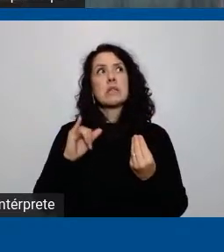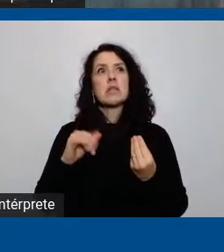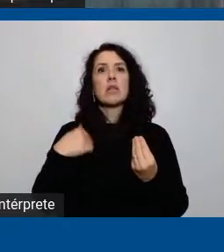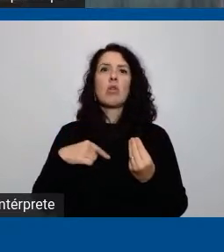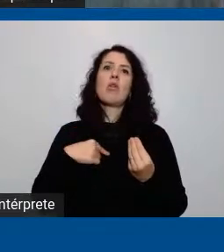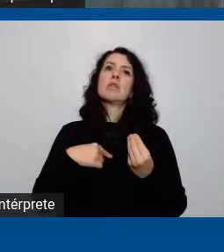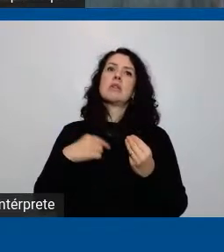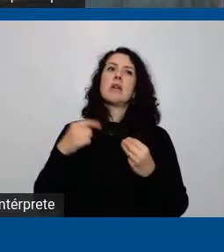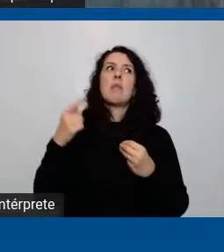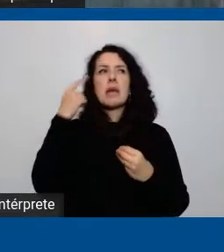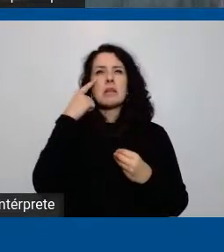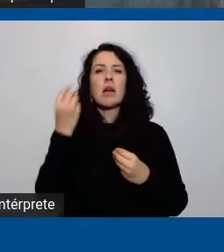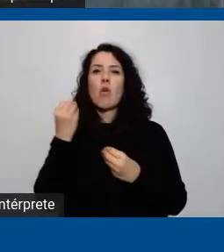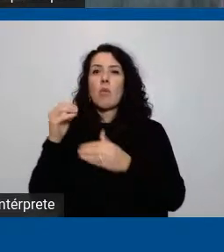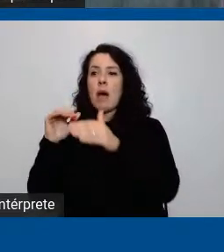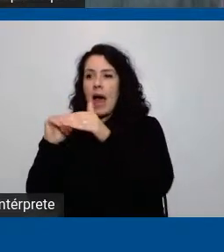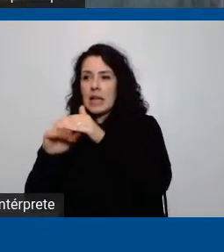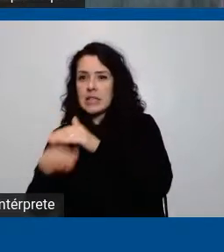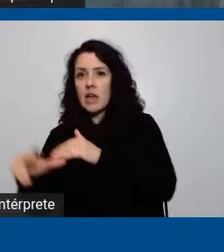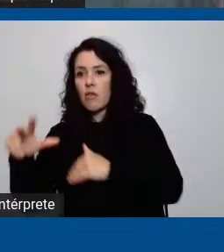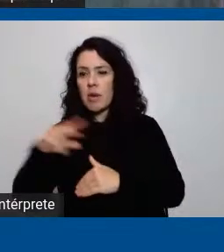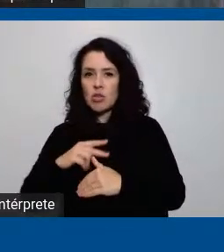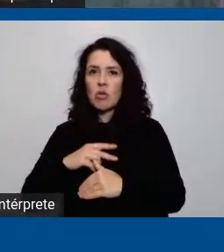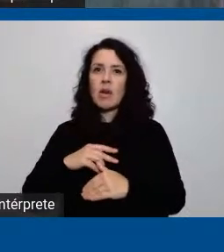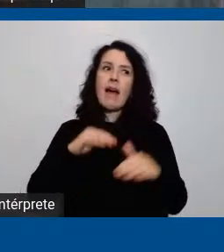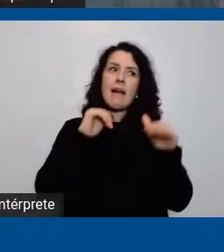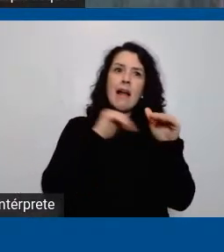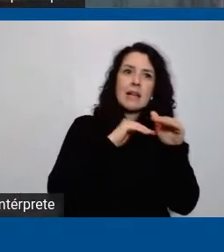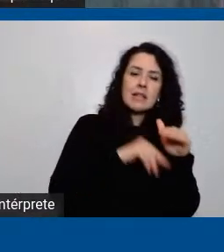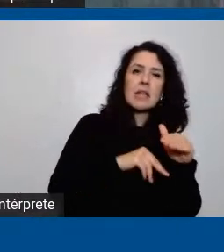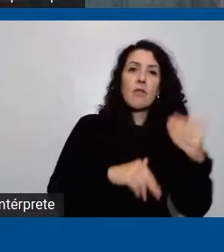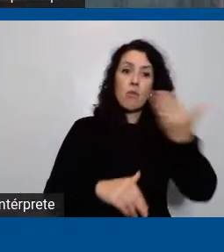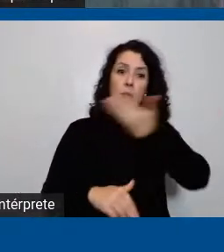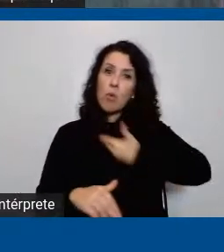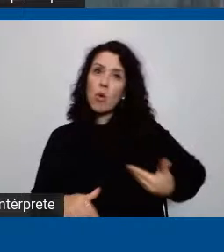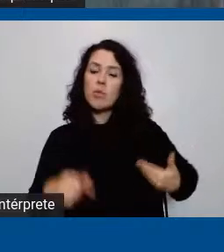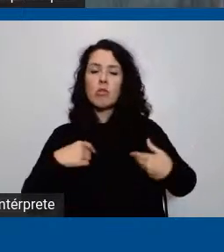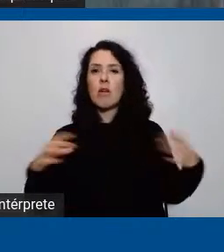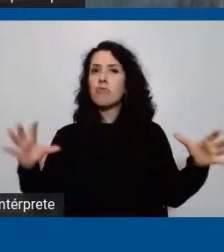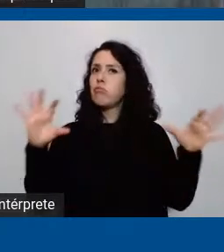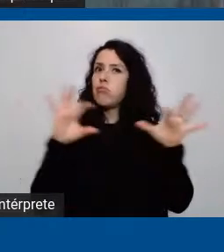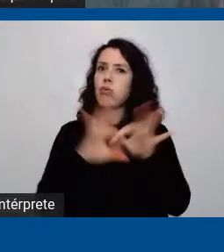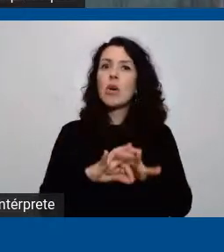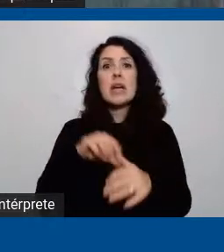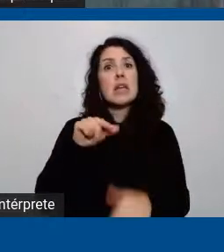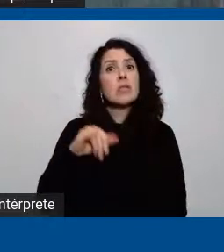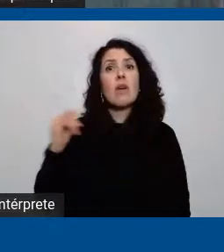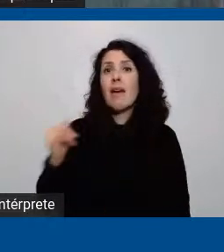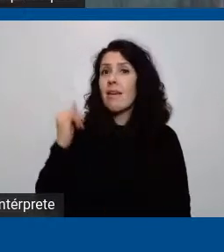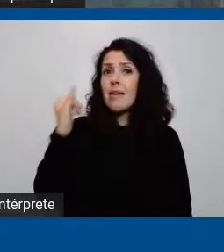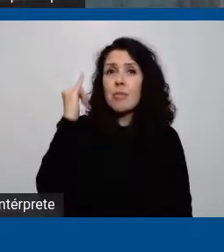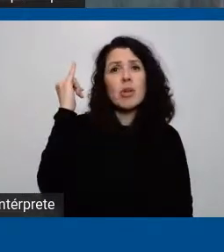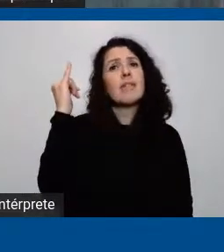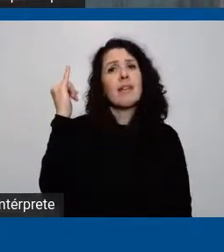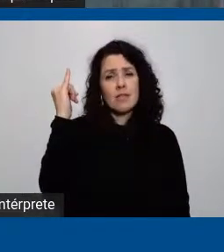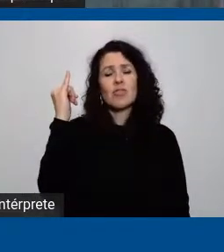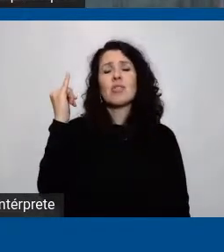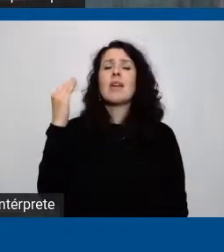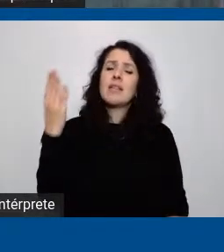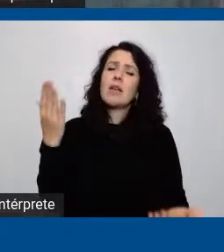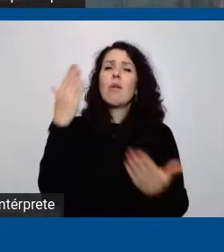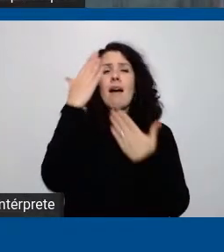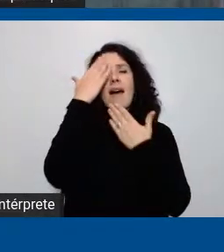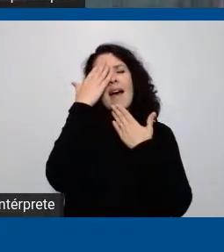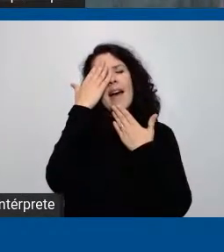reassociações, integrações, enfim, e eu acho que essas iniciativas, e essa particularmente, é muito importante. Então, eu queria agradecer